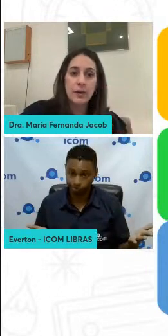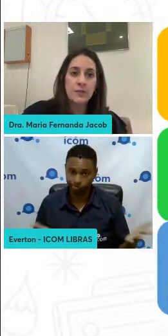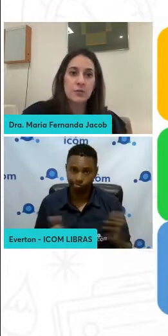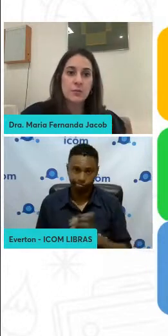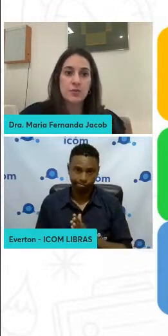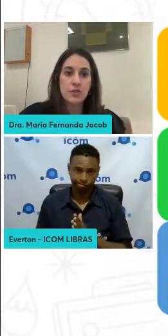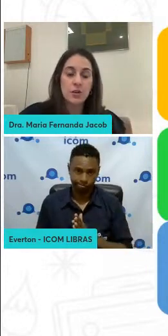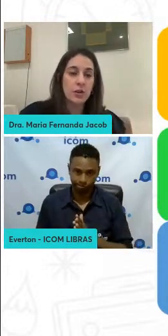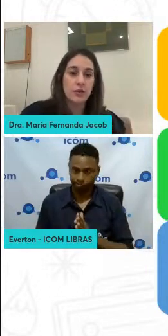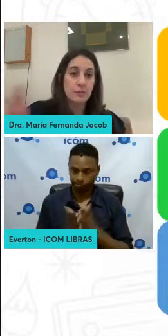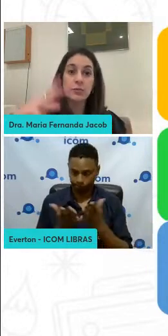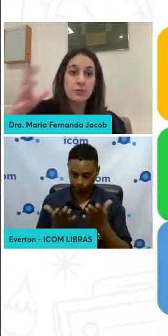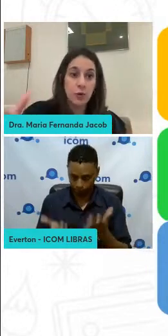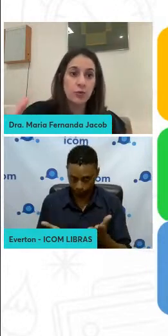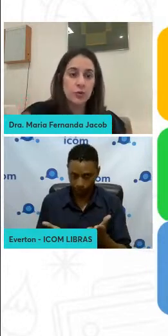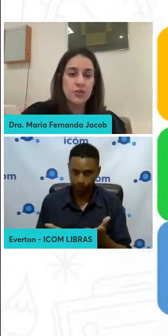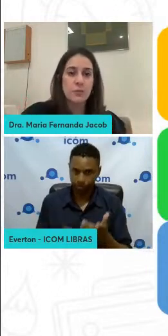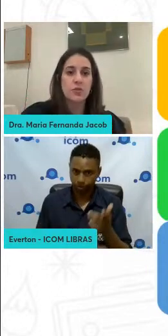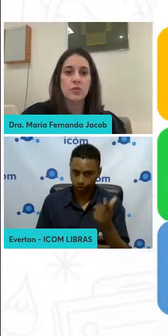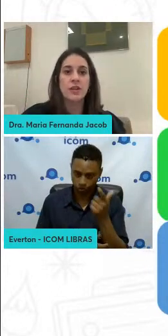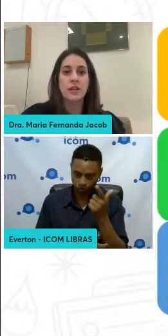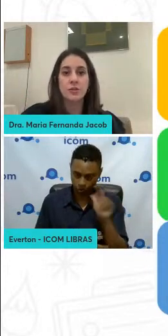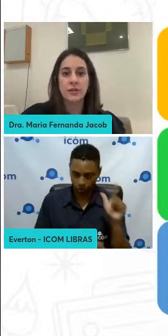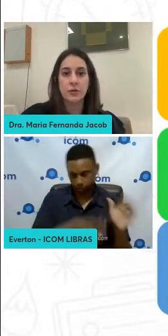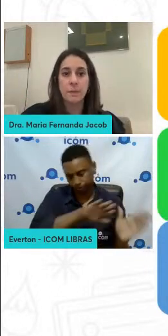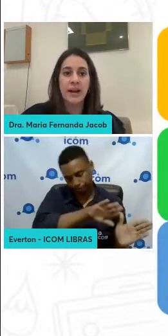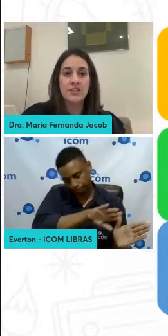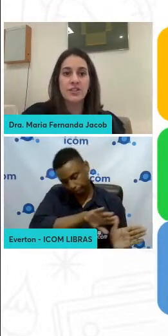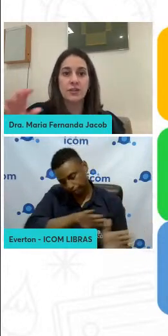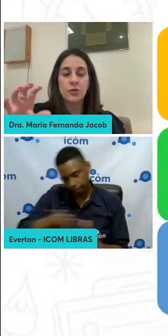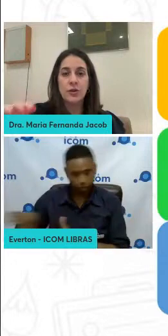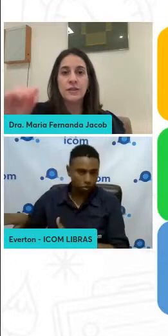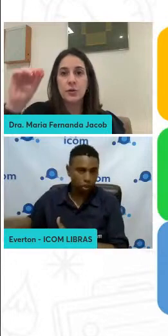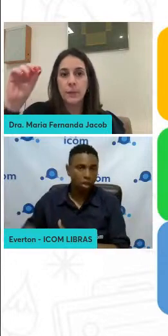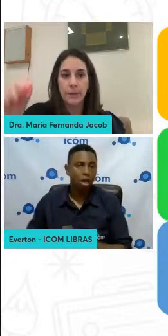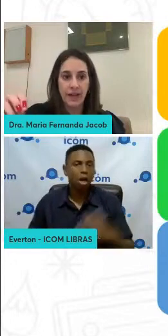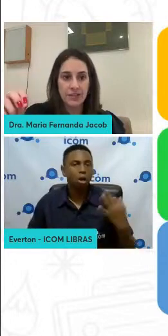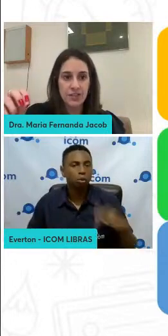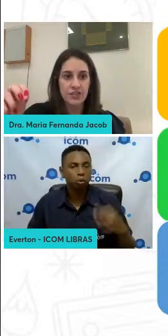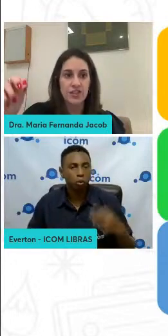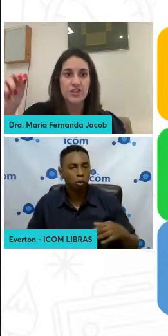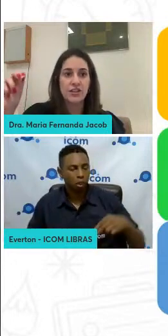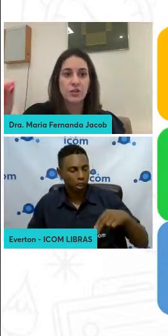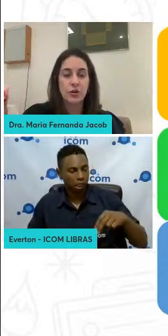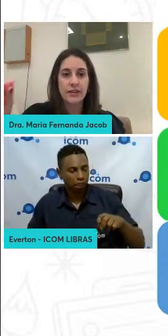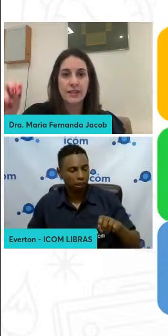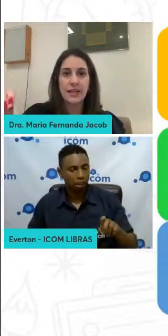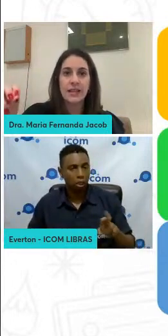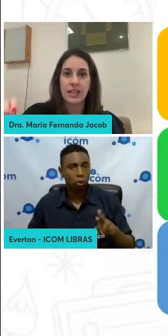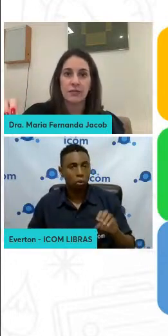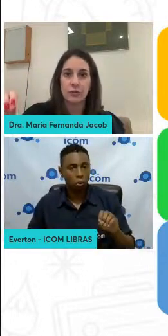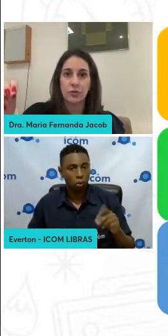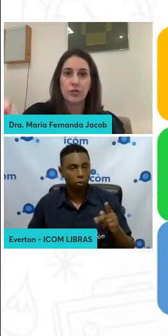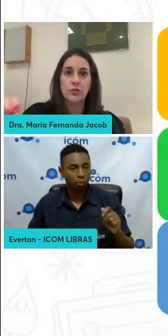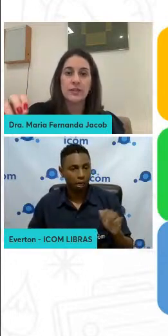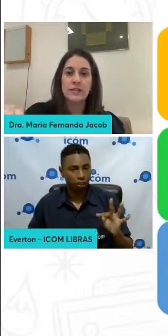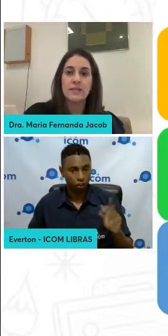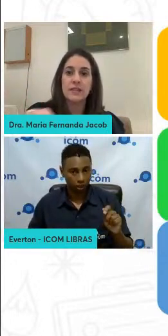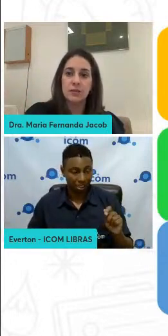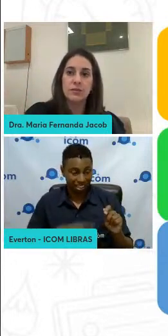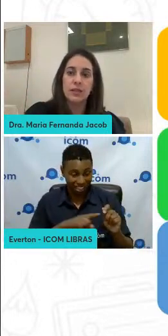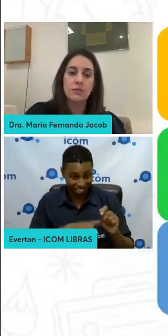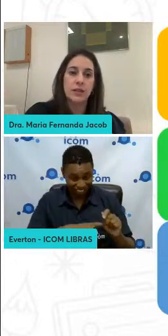Indo para um próximo tipo de dor, para um outro tipo de dor, que é a dor neuropática. Dor neuropática, gente, é dor de nervo, dor